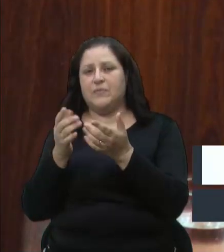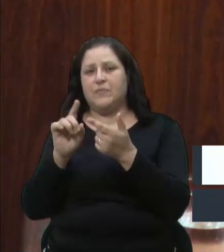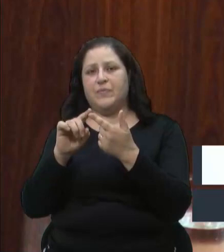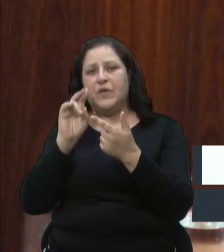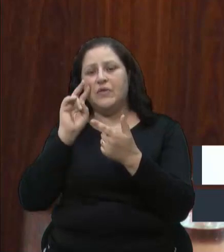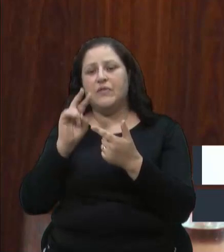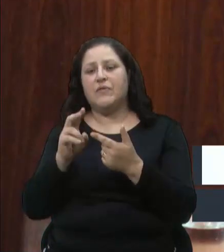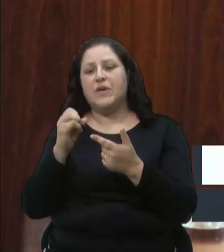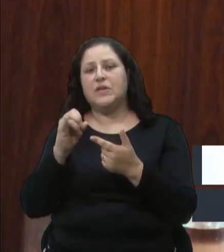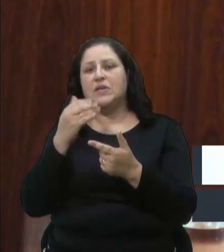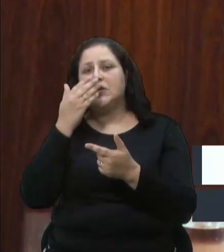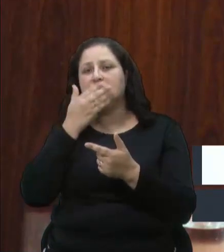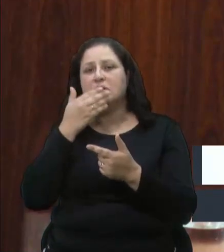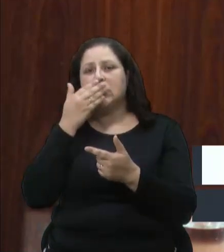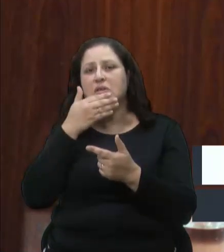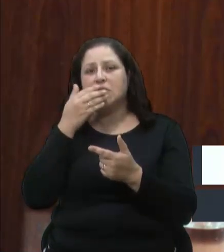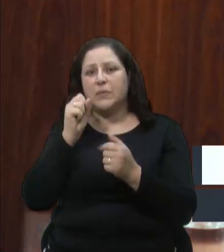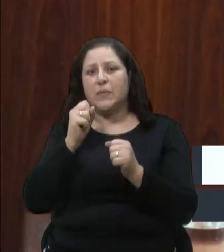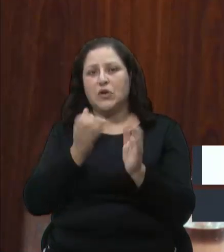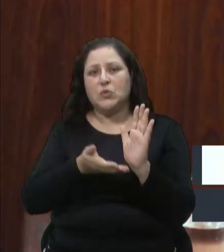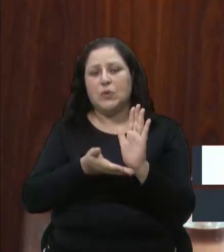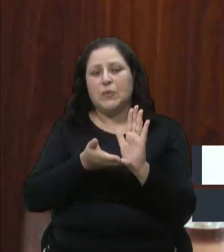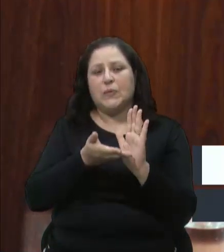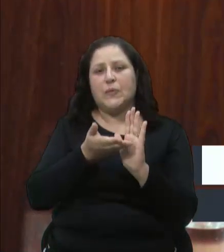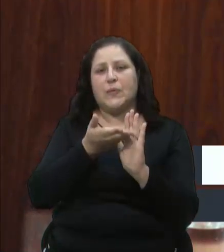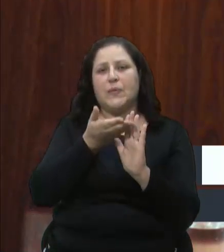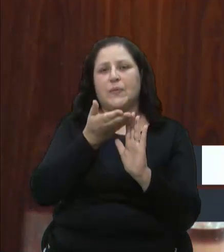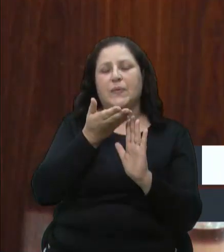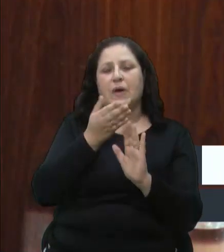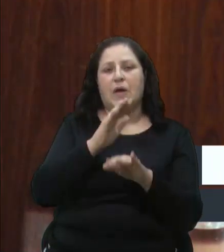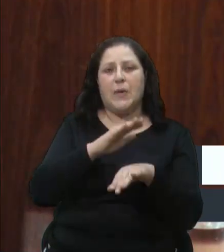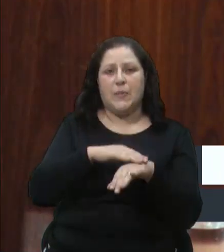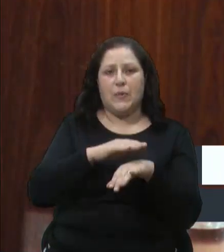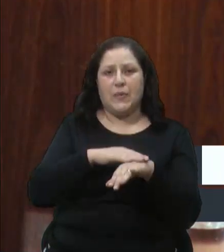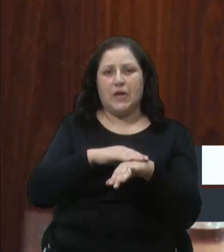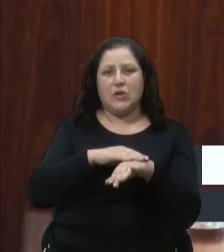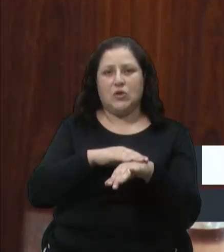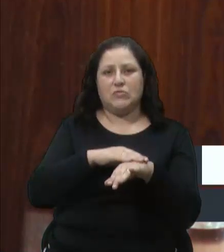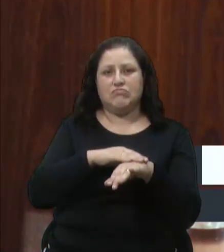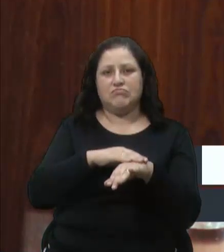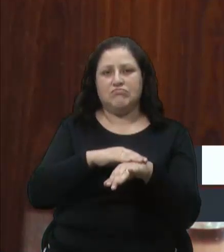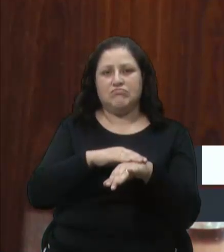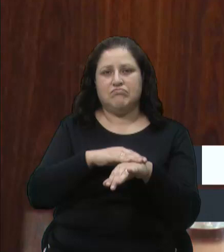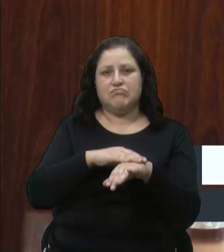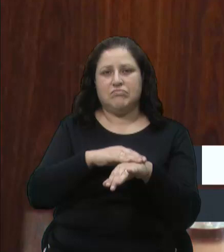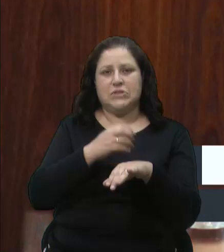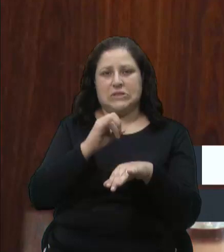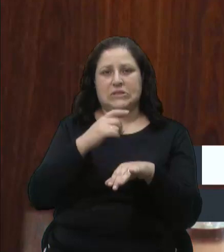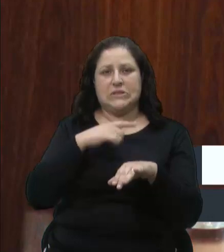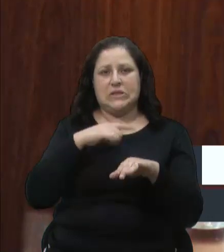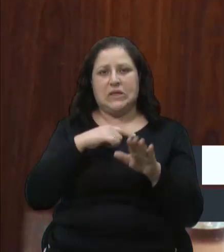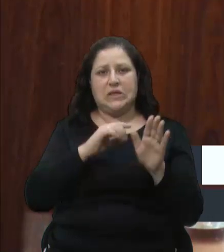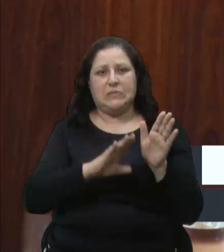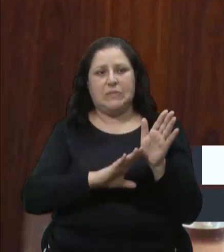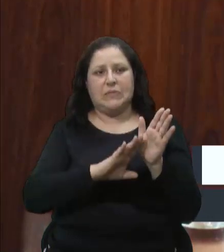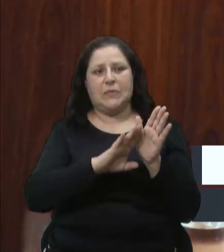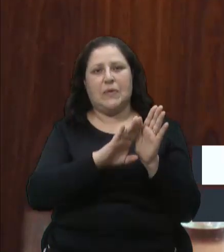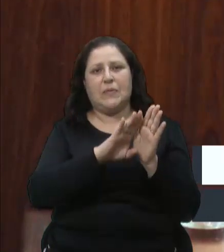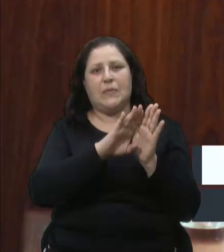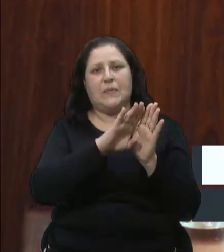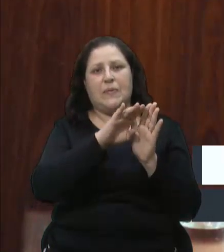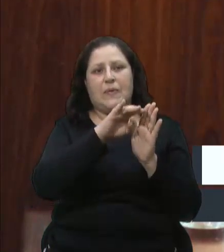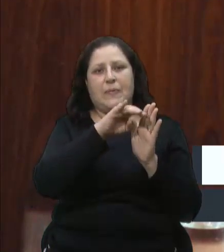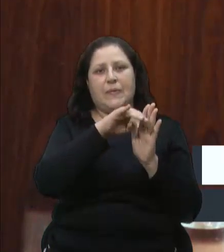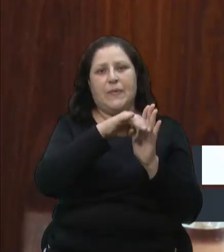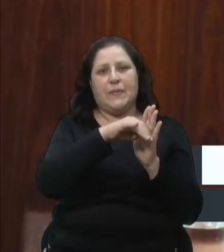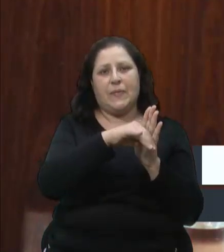a glicose ela pode estar subindo a partir do momento que mede, ver se a curva ela já está ascendente ou se a curva ela